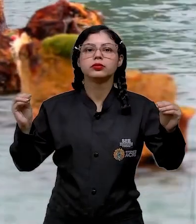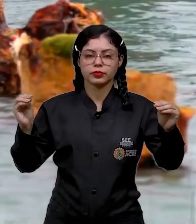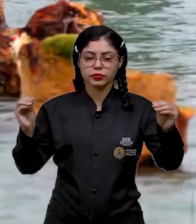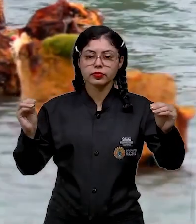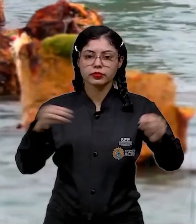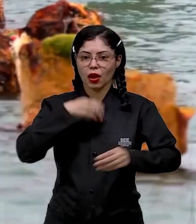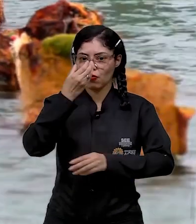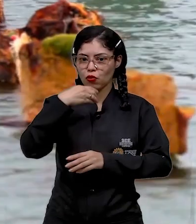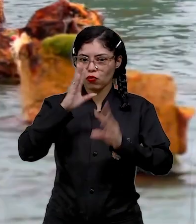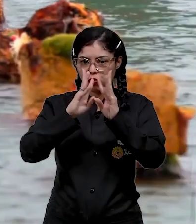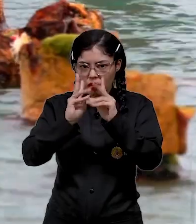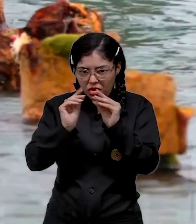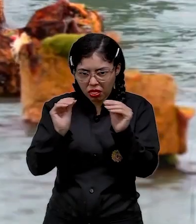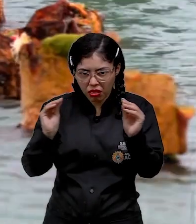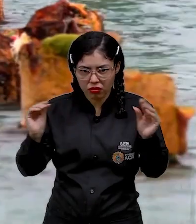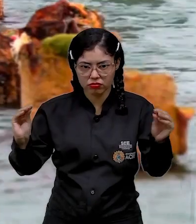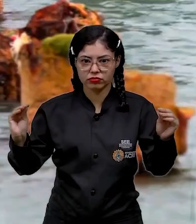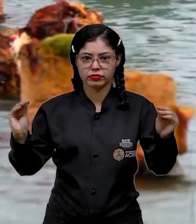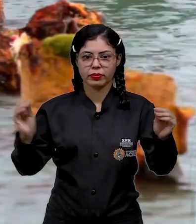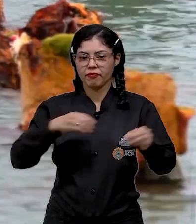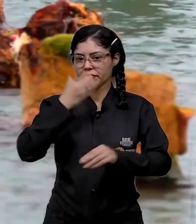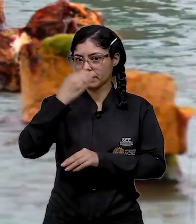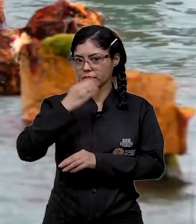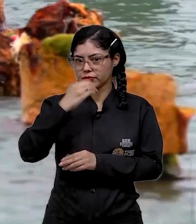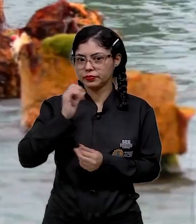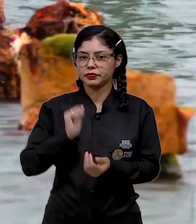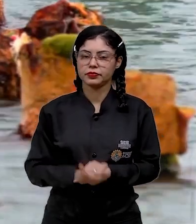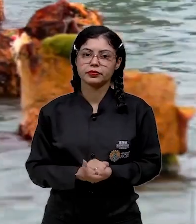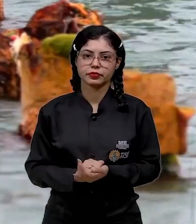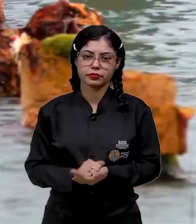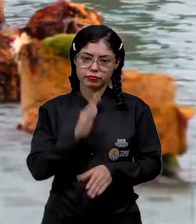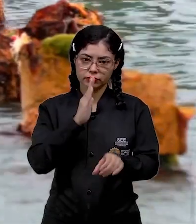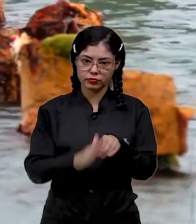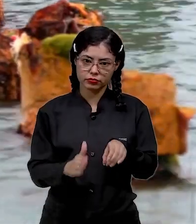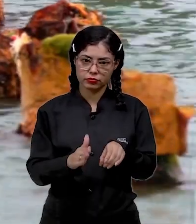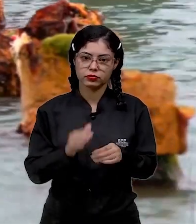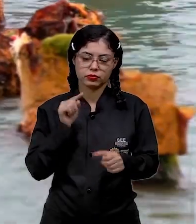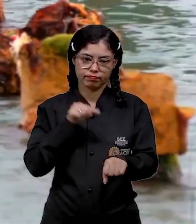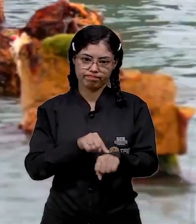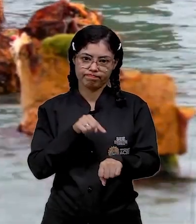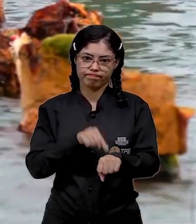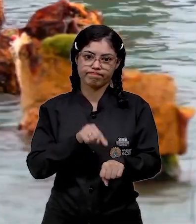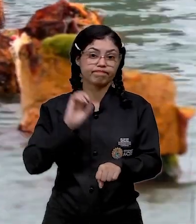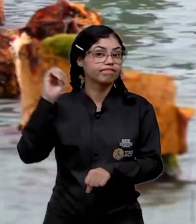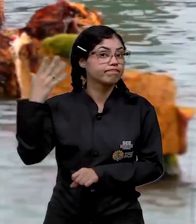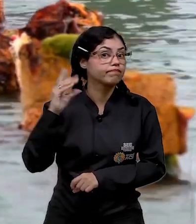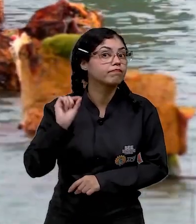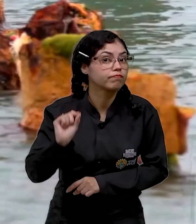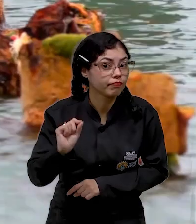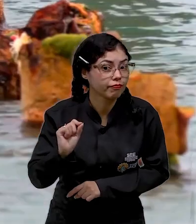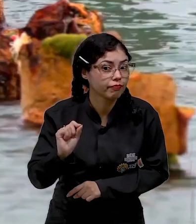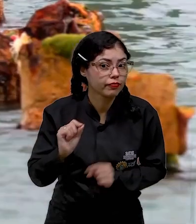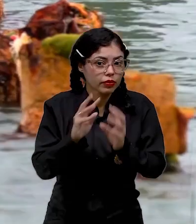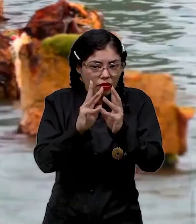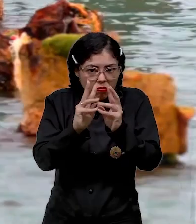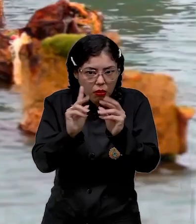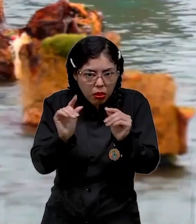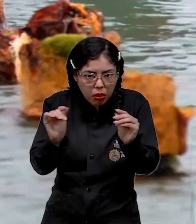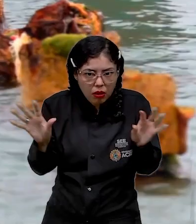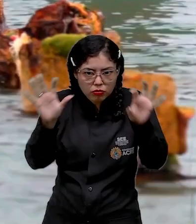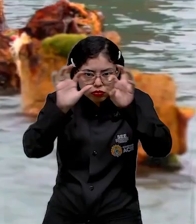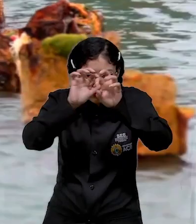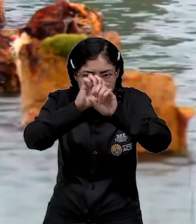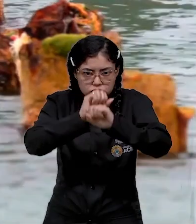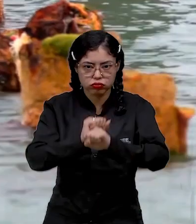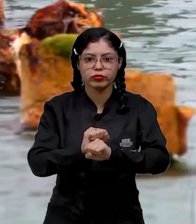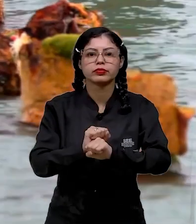que, gente? A gente pega ali a maçã, aí a gente corta a maçã e depois de um tempo, o que acontece com ela? Ela escurece. Então,